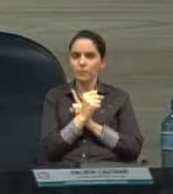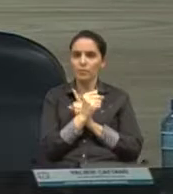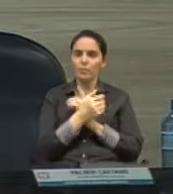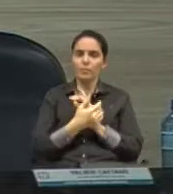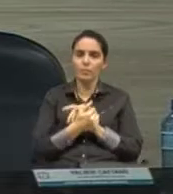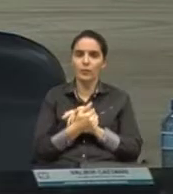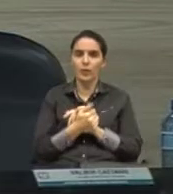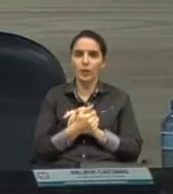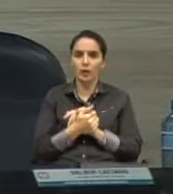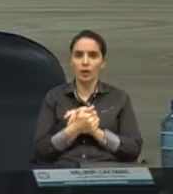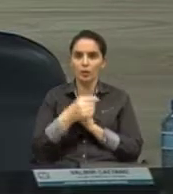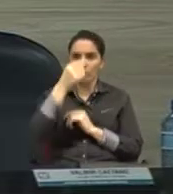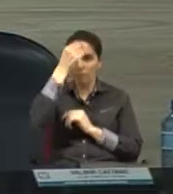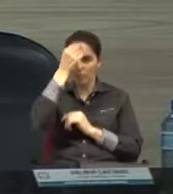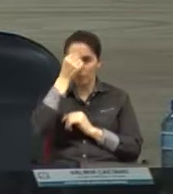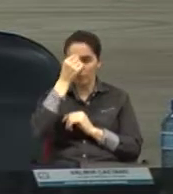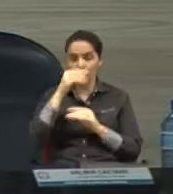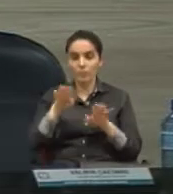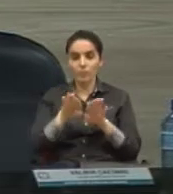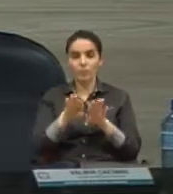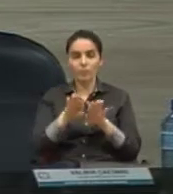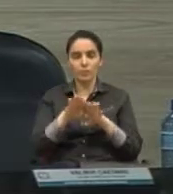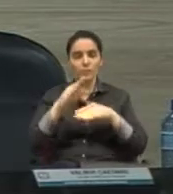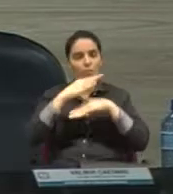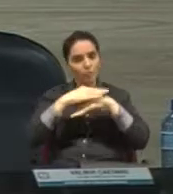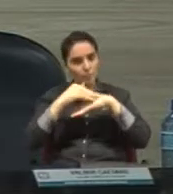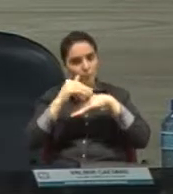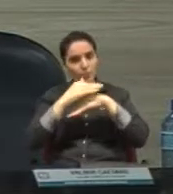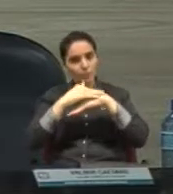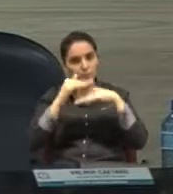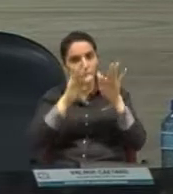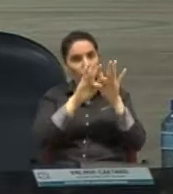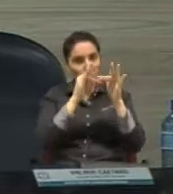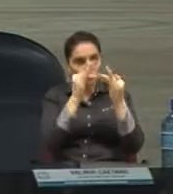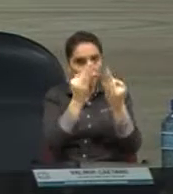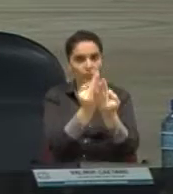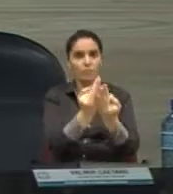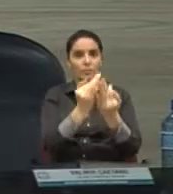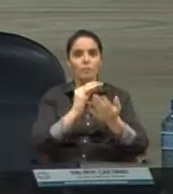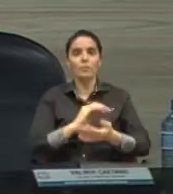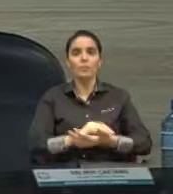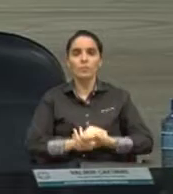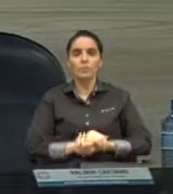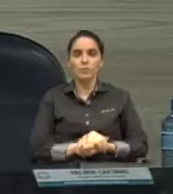Então fica aqui também o meu afeto à família, que de certa forma